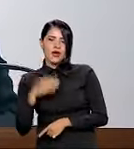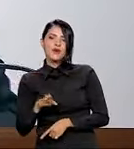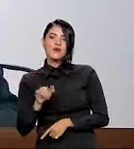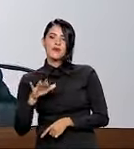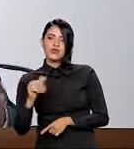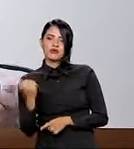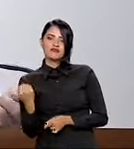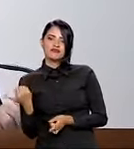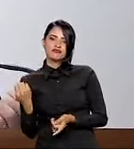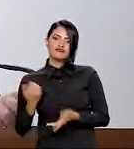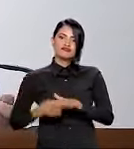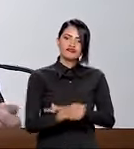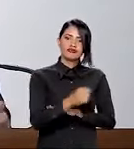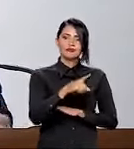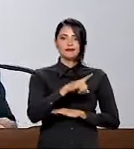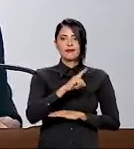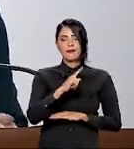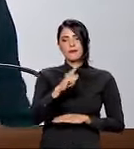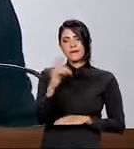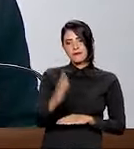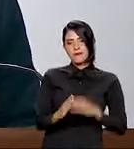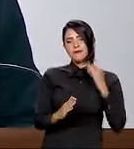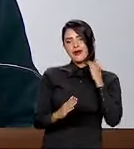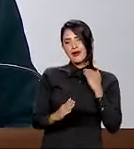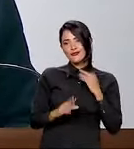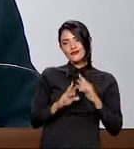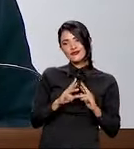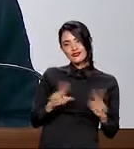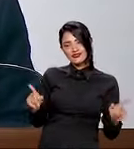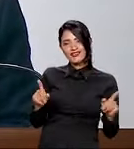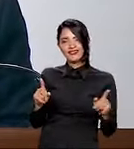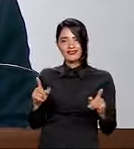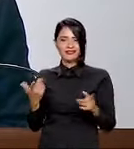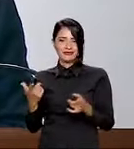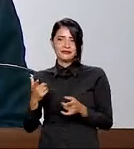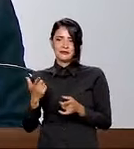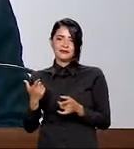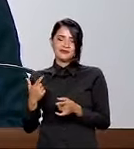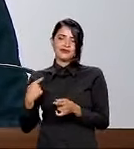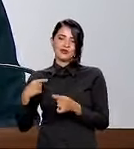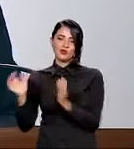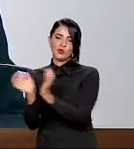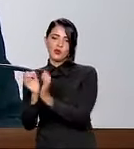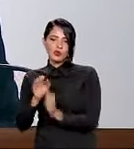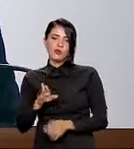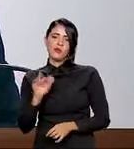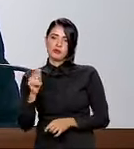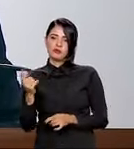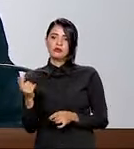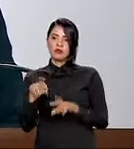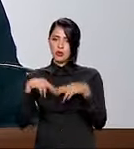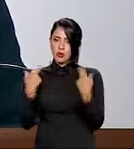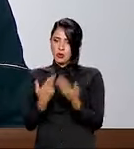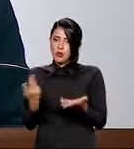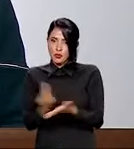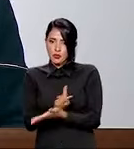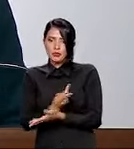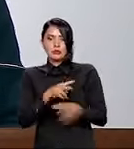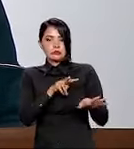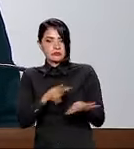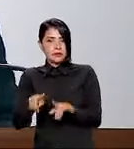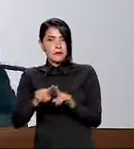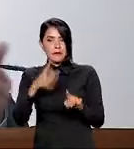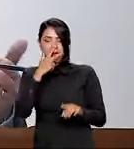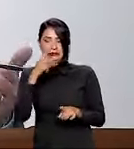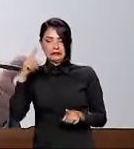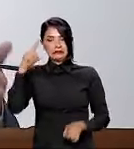financiar bancos de países que não sejam afiliados aos BRICS. Essa reunião aconteceu essa semana, parece que tem dificuldade. Mas eu